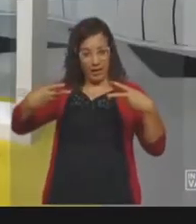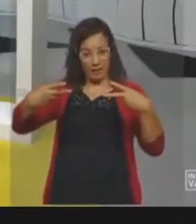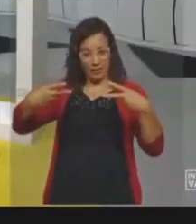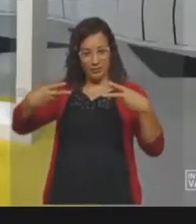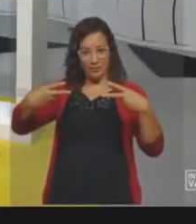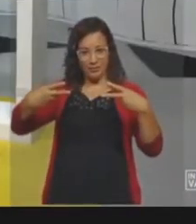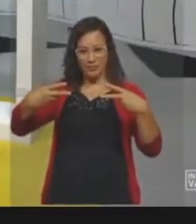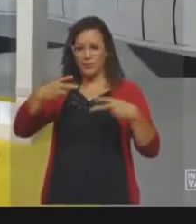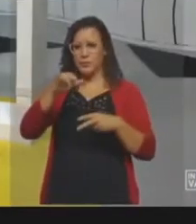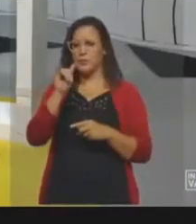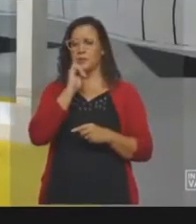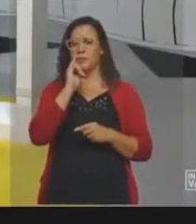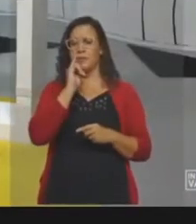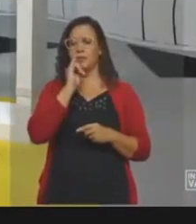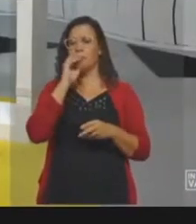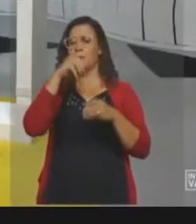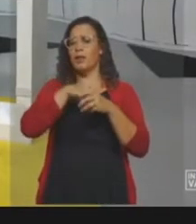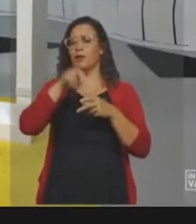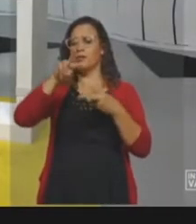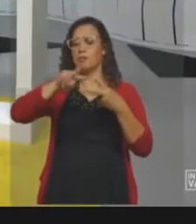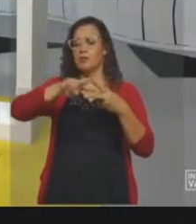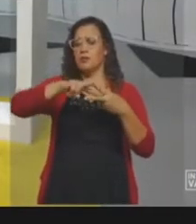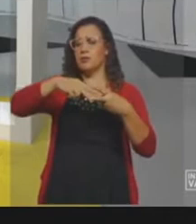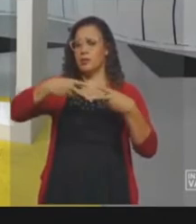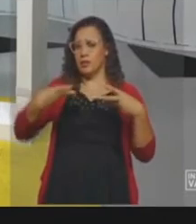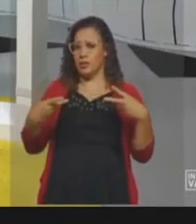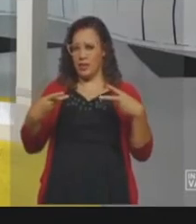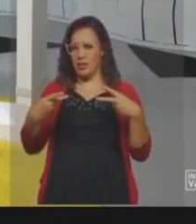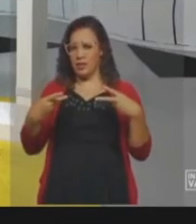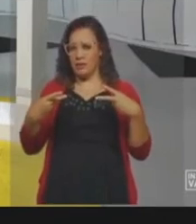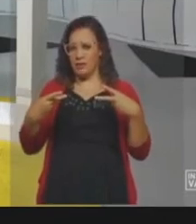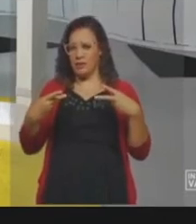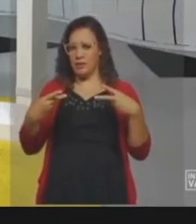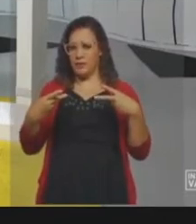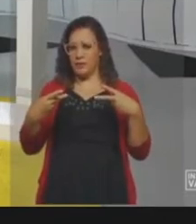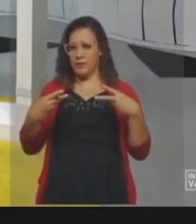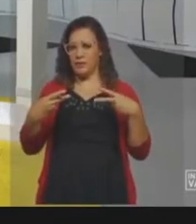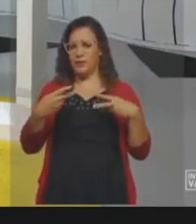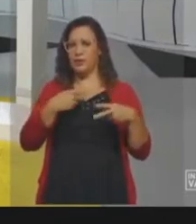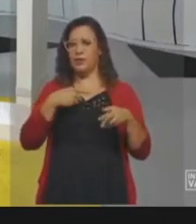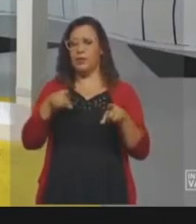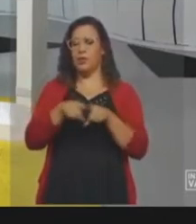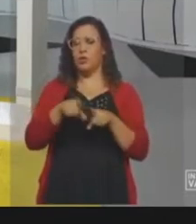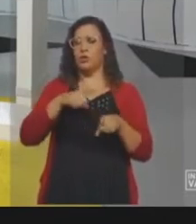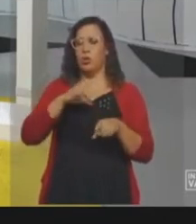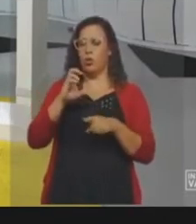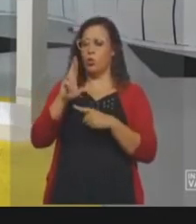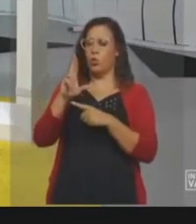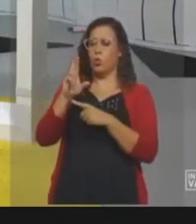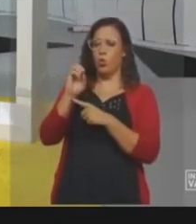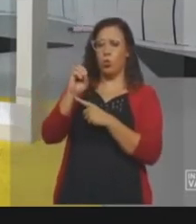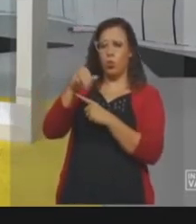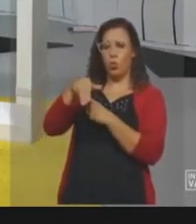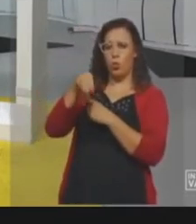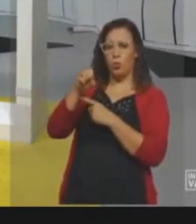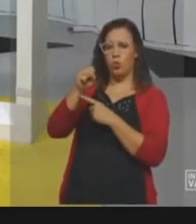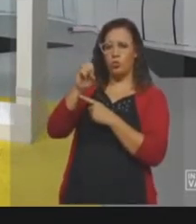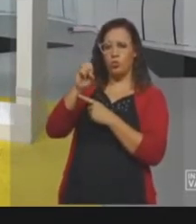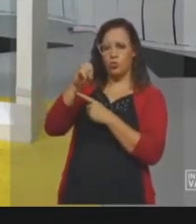separar aqui, tirar de dentro da célula, um cromossomo só, que é uma parte desse DNA todo que a gente